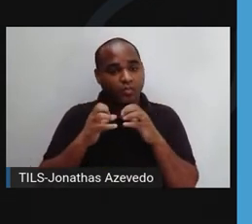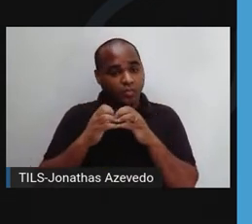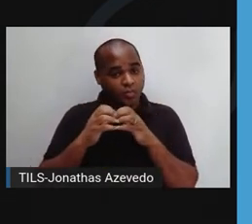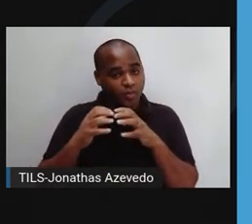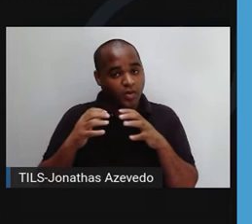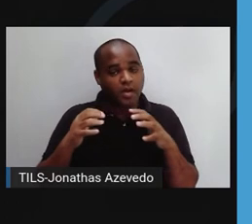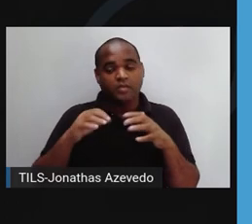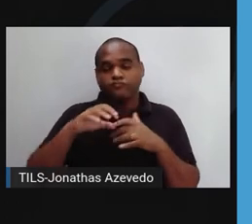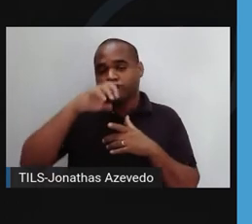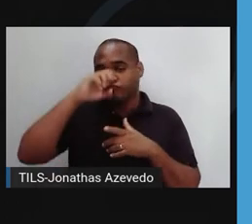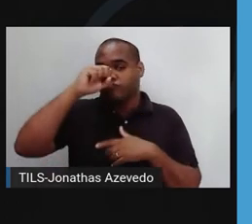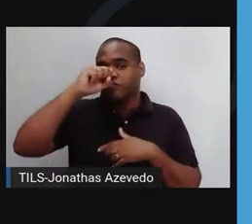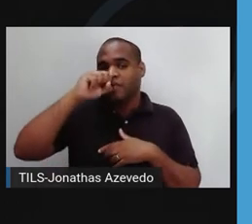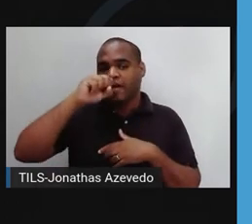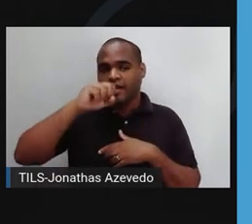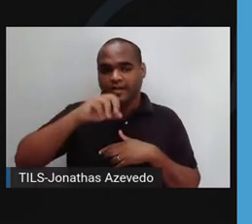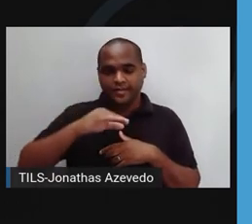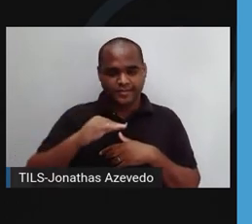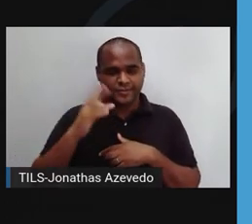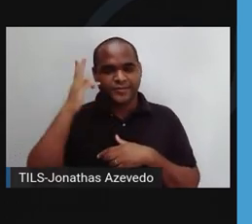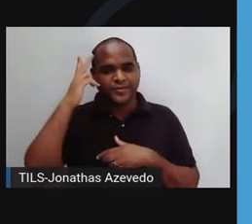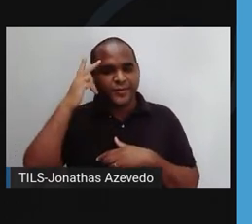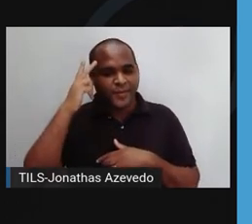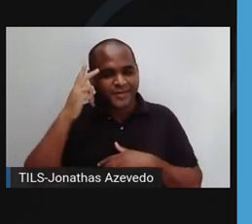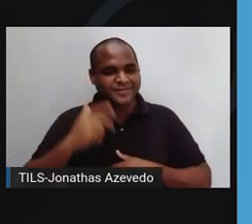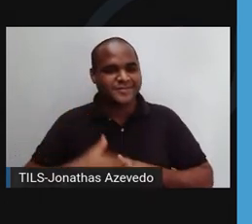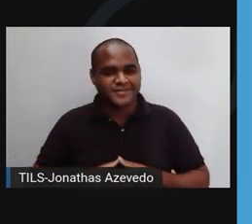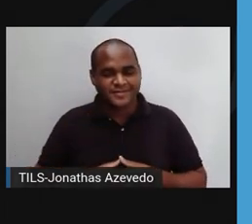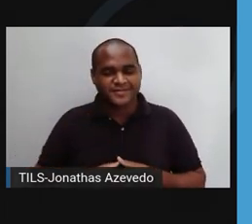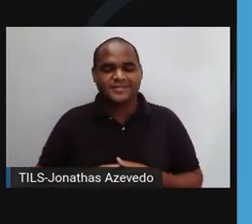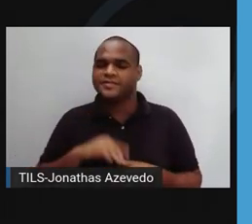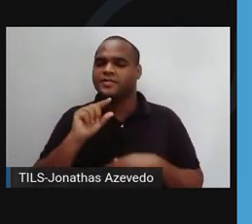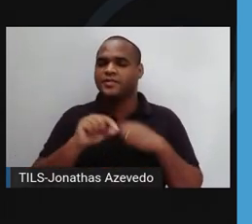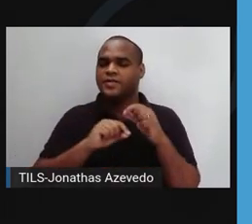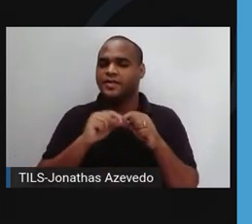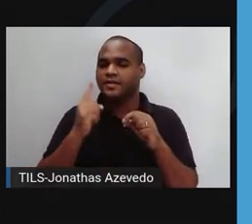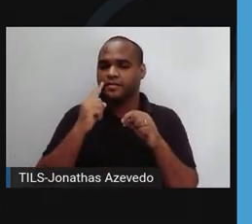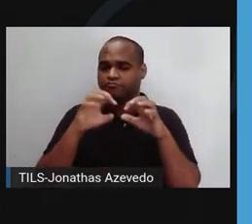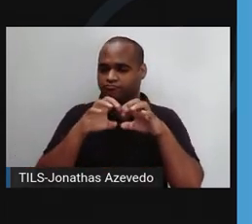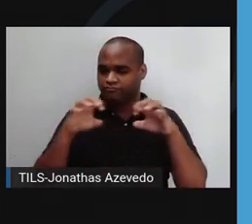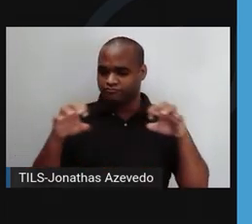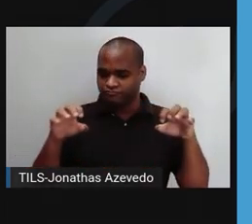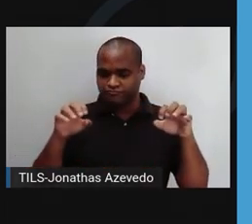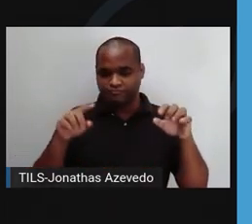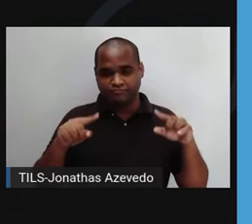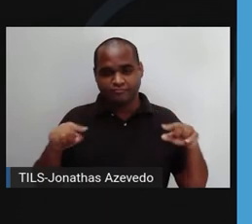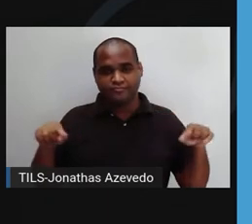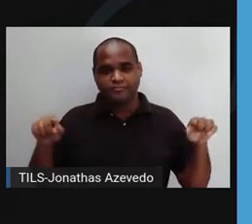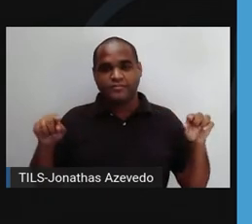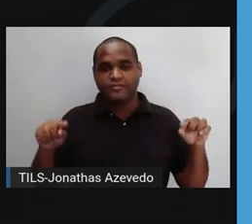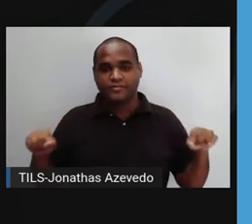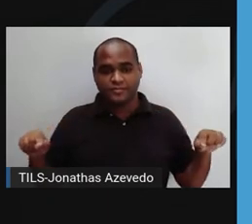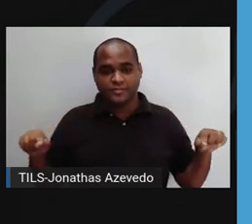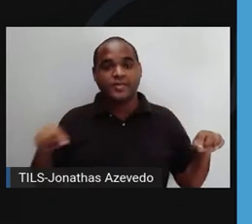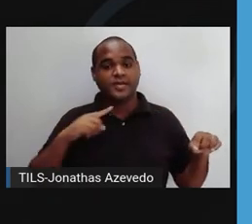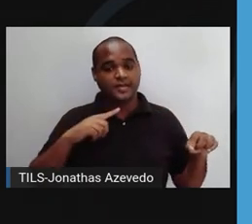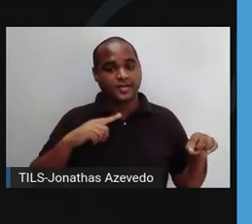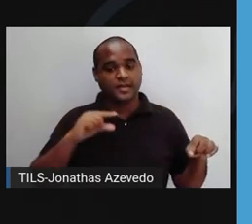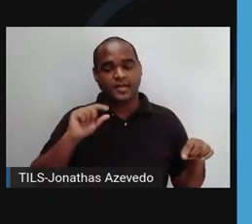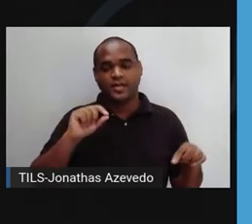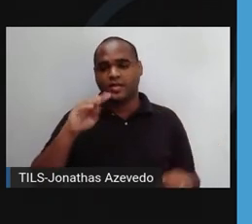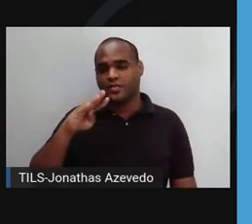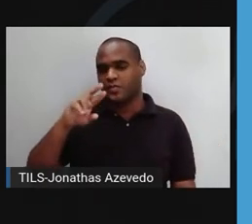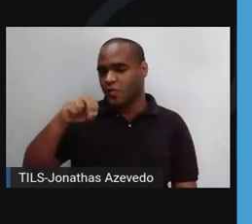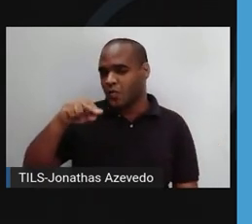você expira ela volta ao seu tamanho normal. Agora a traqueia se divide em dois tubos menores os brônquios. Um brônquio